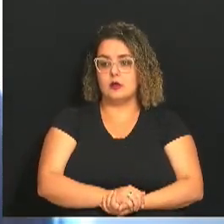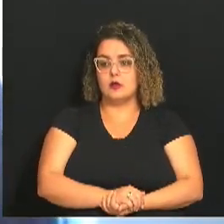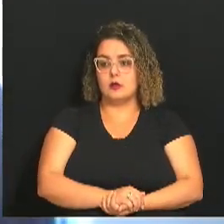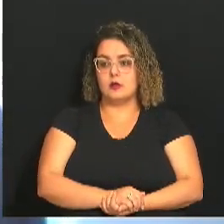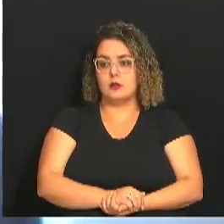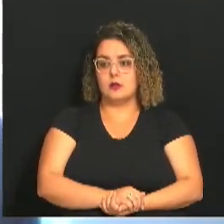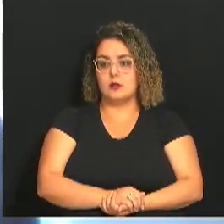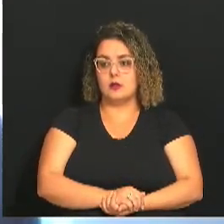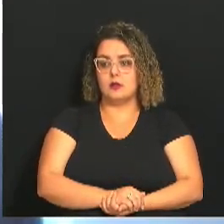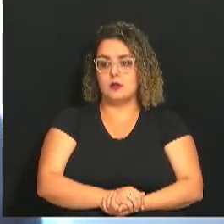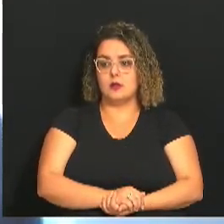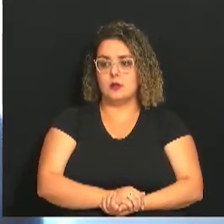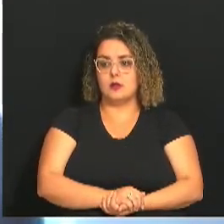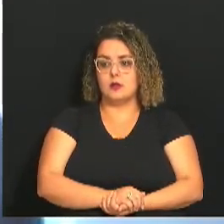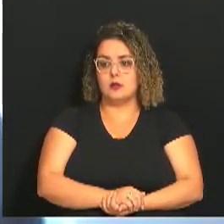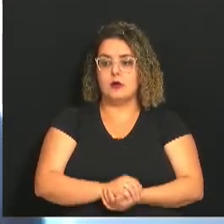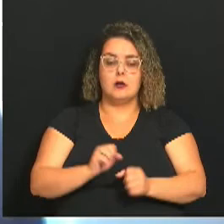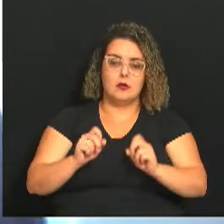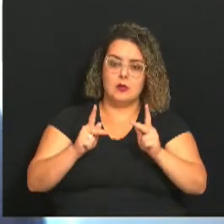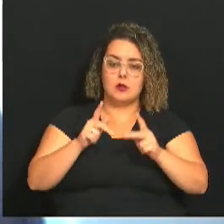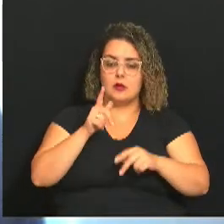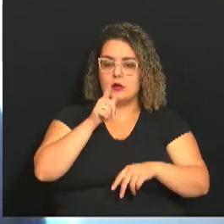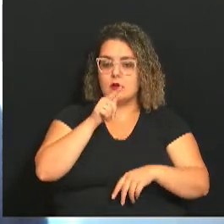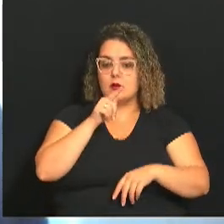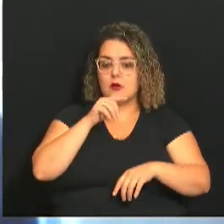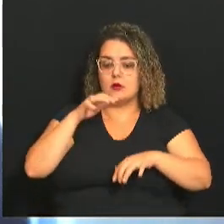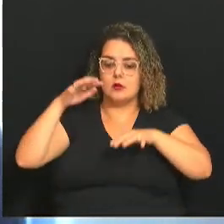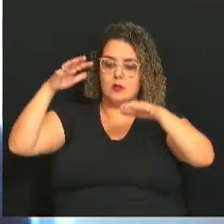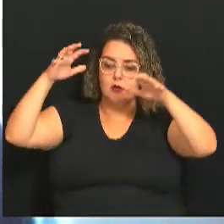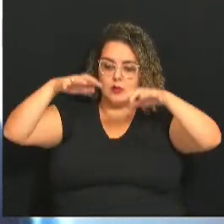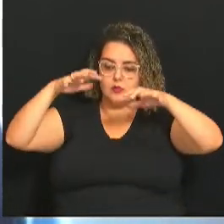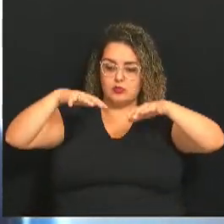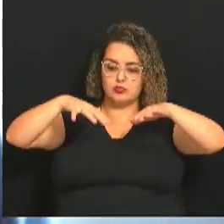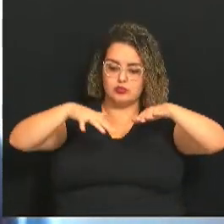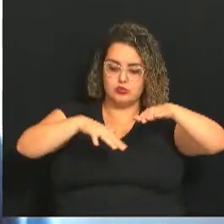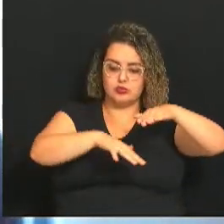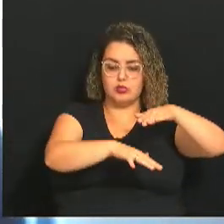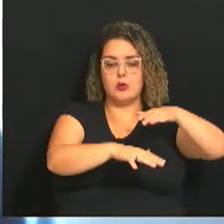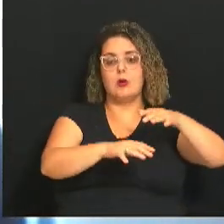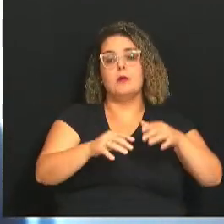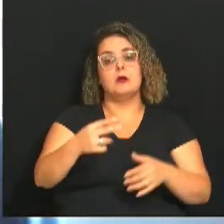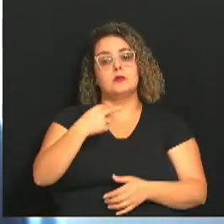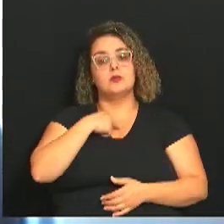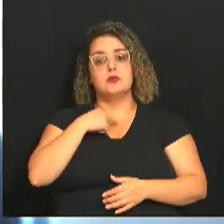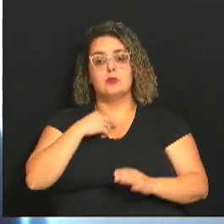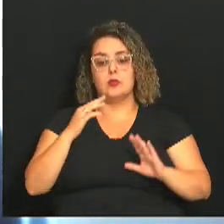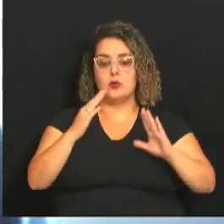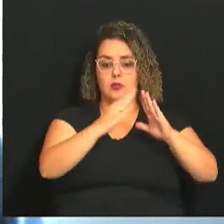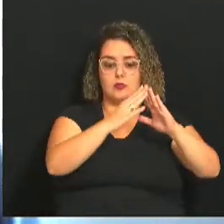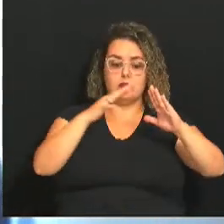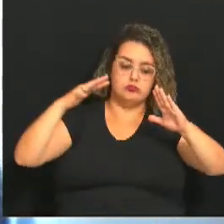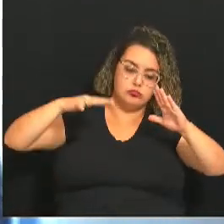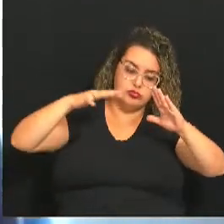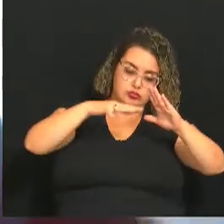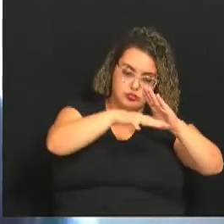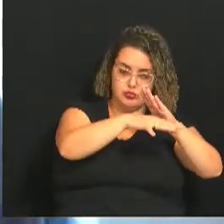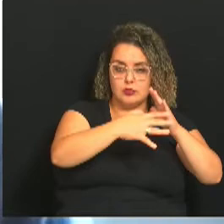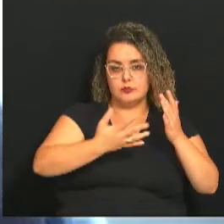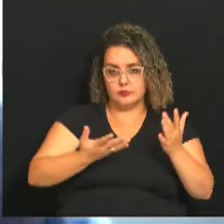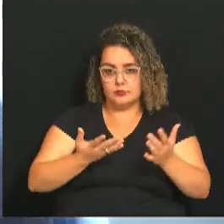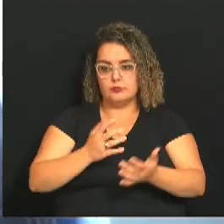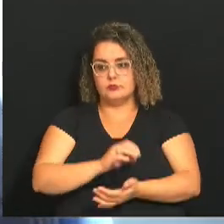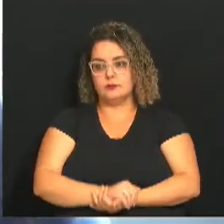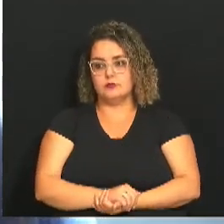mas que a água não entre dentro das casas, né? Então, esse tipo de questão. E um